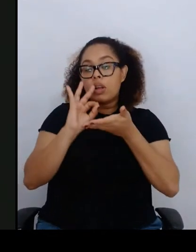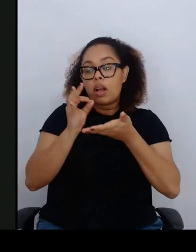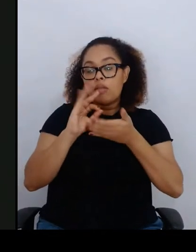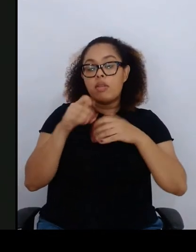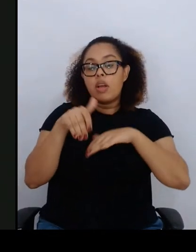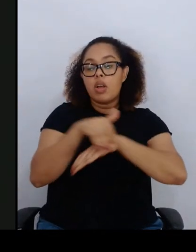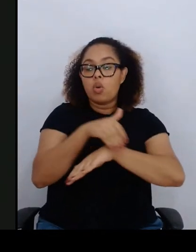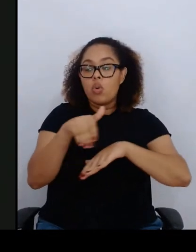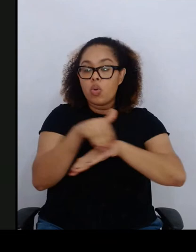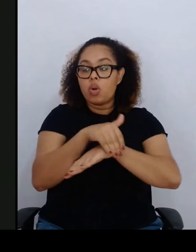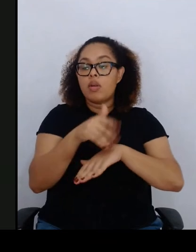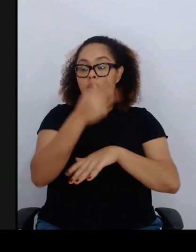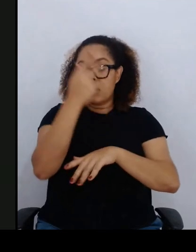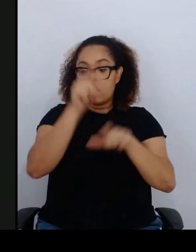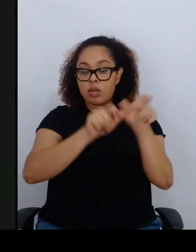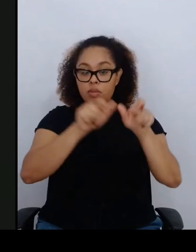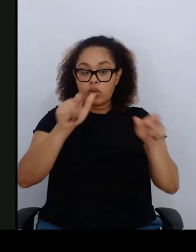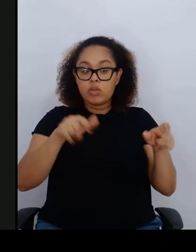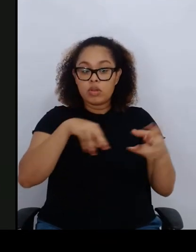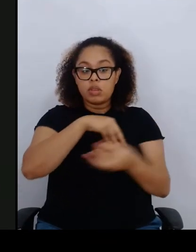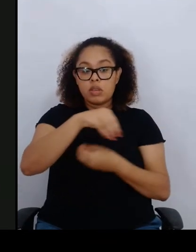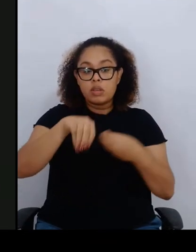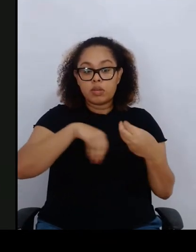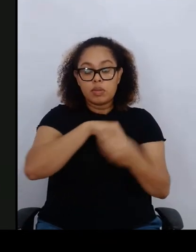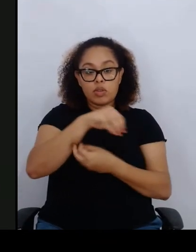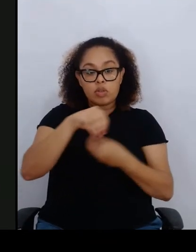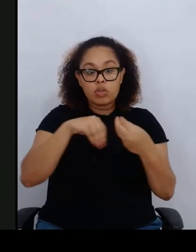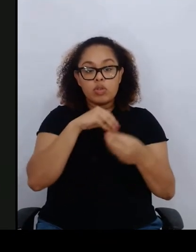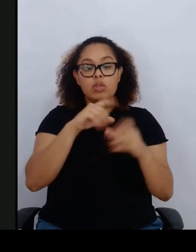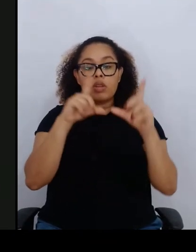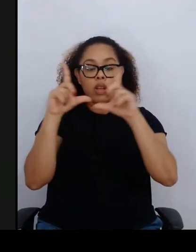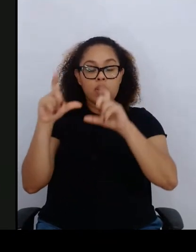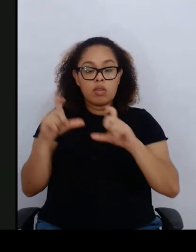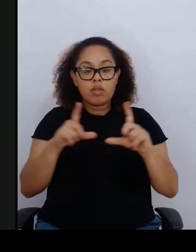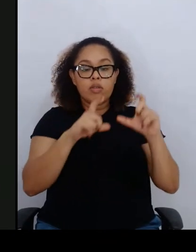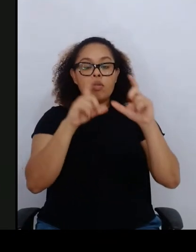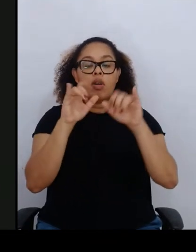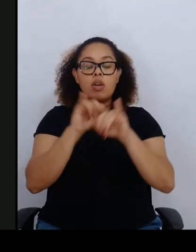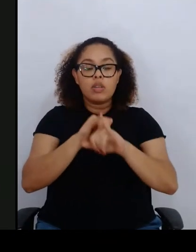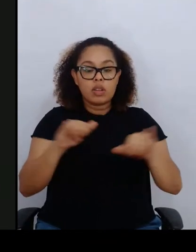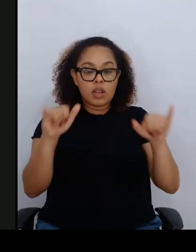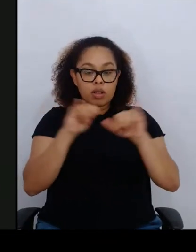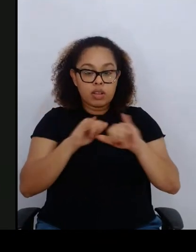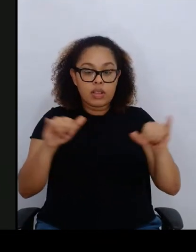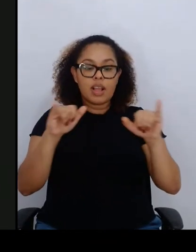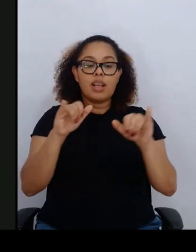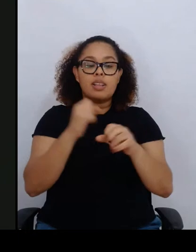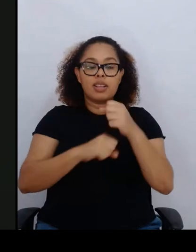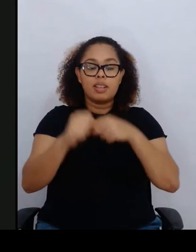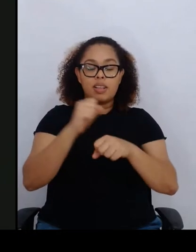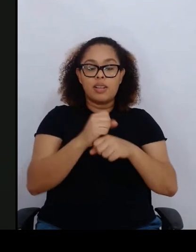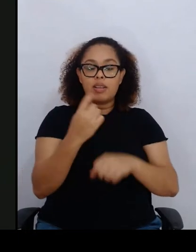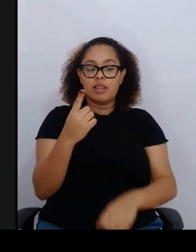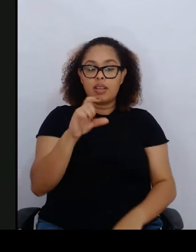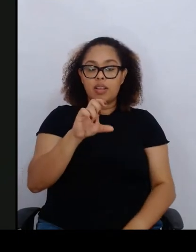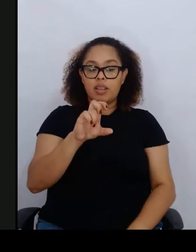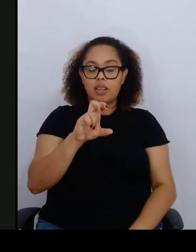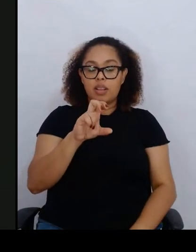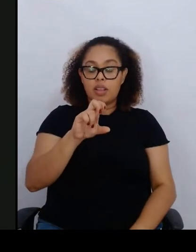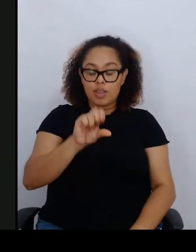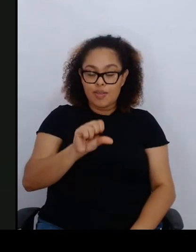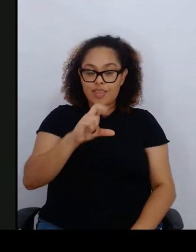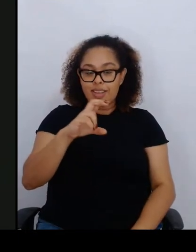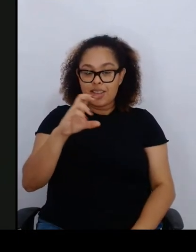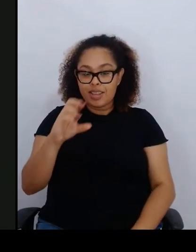as pessoas se misturavam de fato fotos da Imprensa da década de 50 mostram lugares como o café tinges no